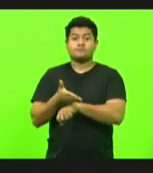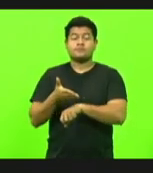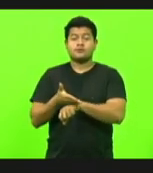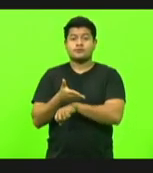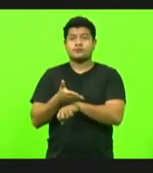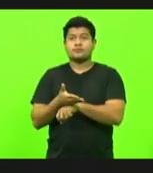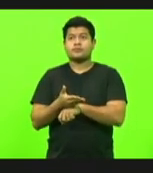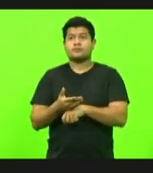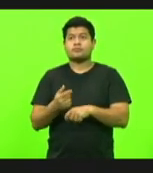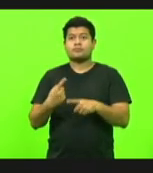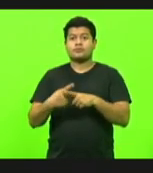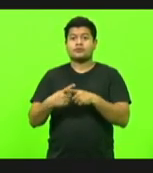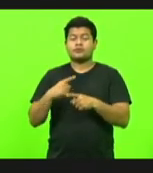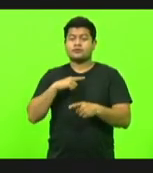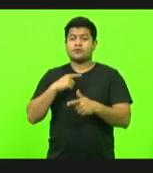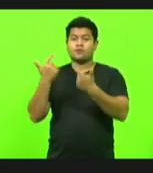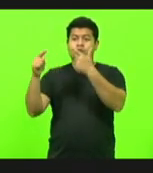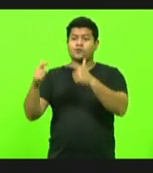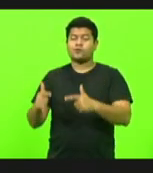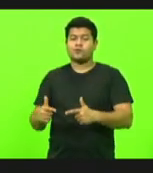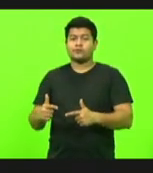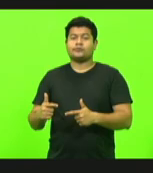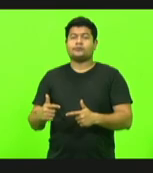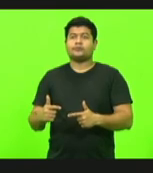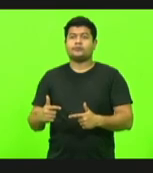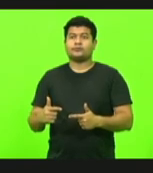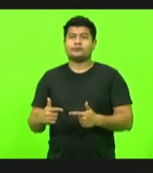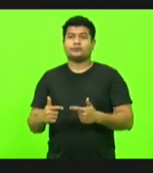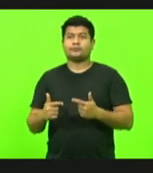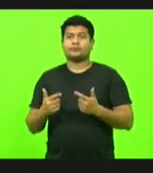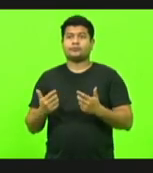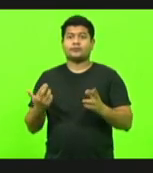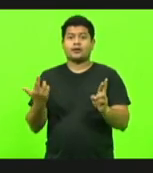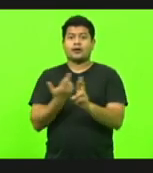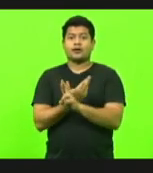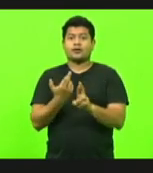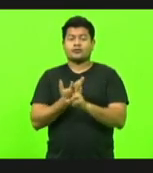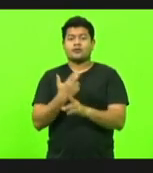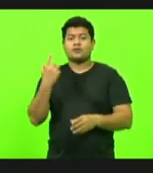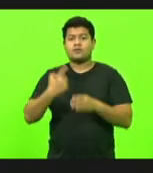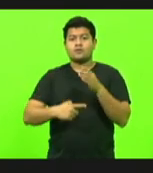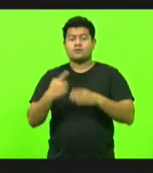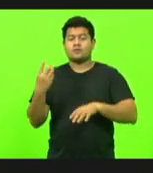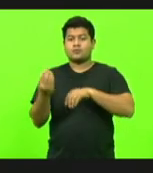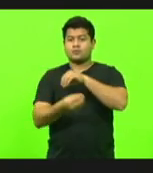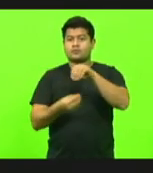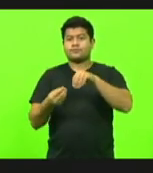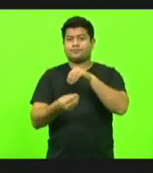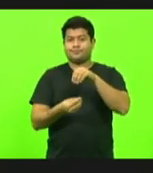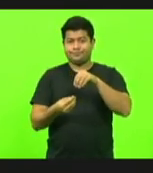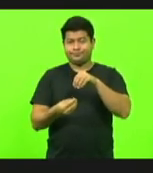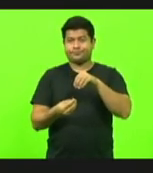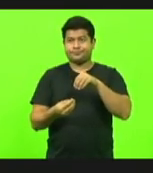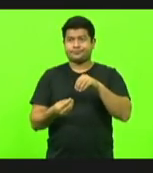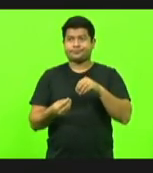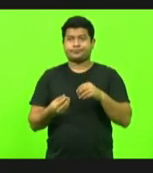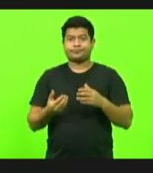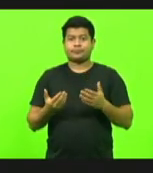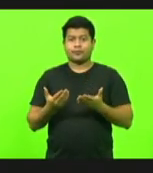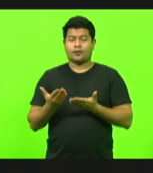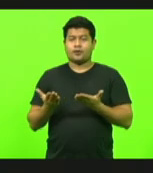outras demandas aqui naquele horário. Em relação à nossa comissão mista ali, que tratava